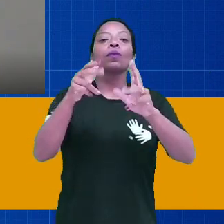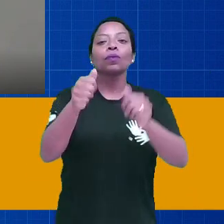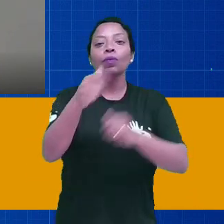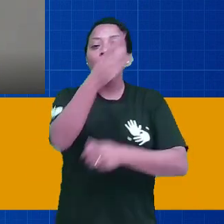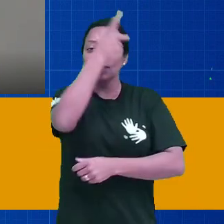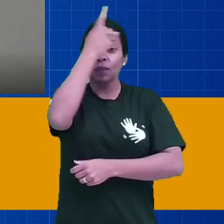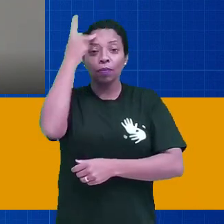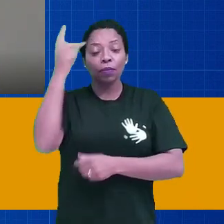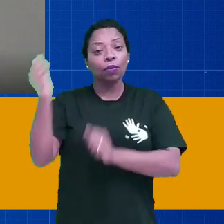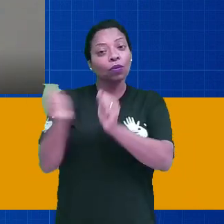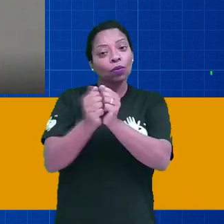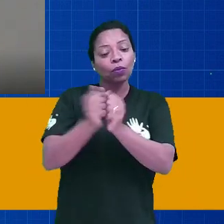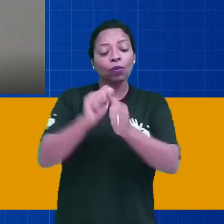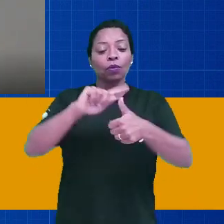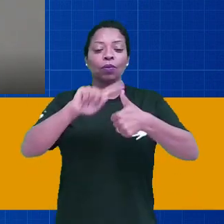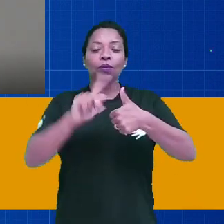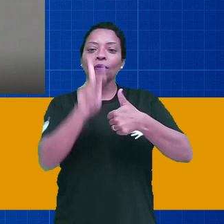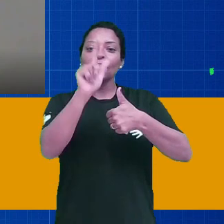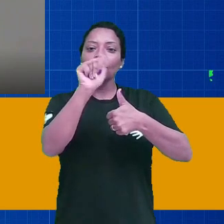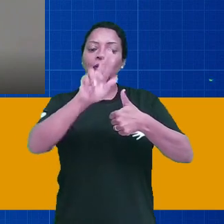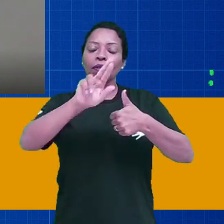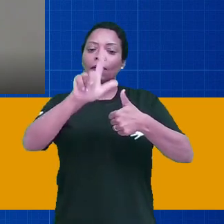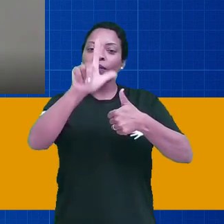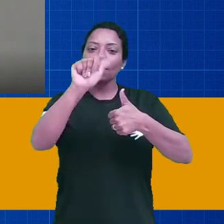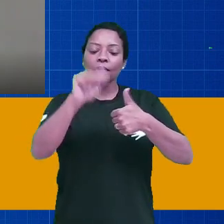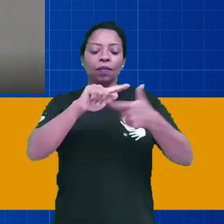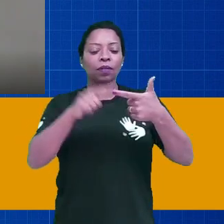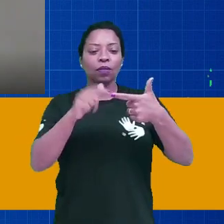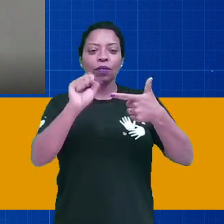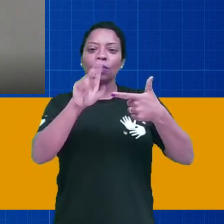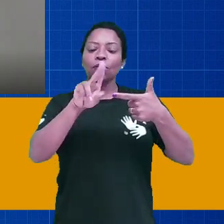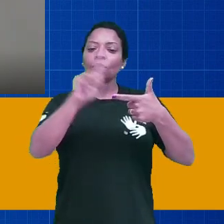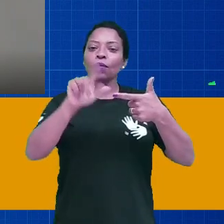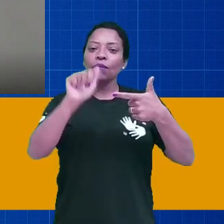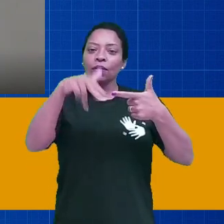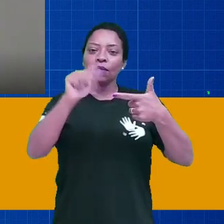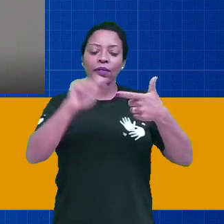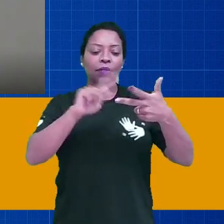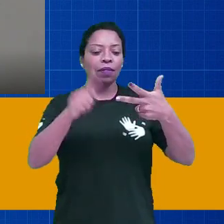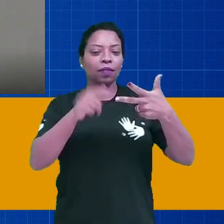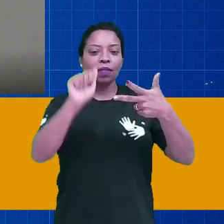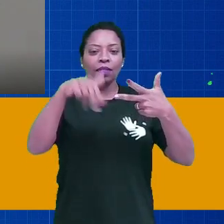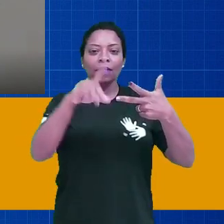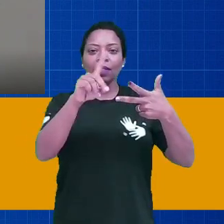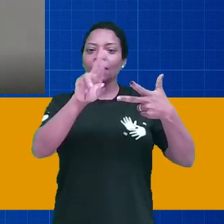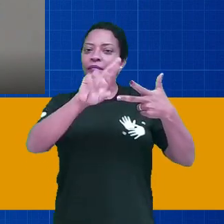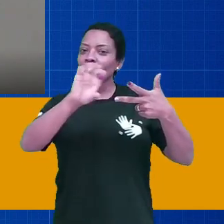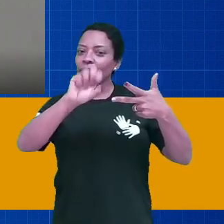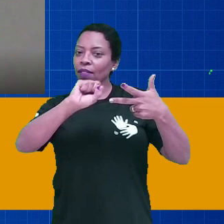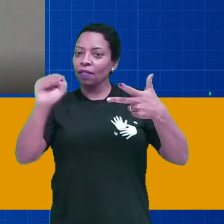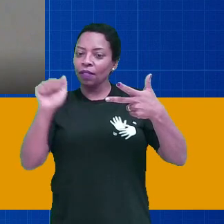acompanhando aqui, né, então a Carla, a Suzana e a Andressa aí, que são parceiras de longa